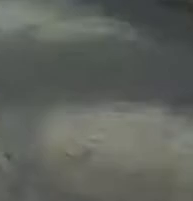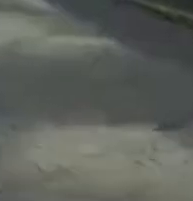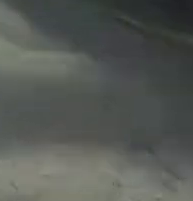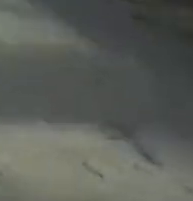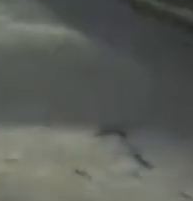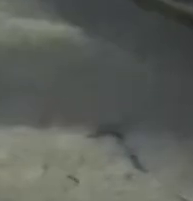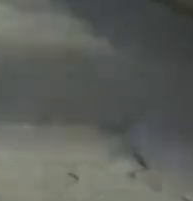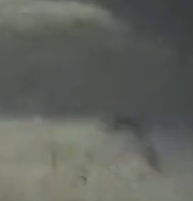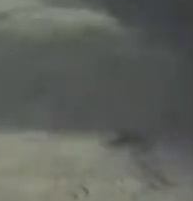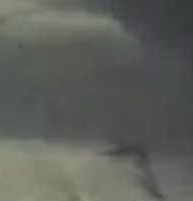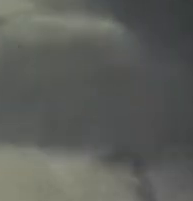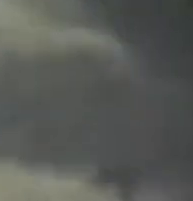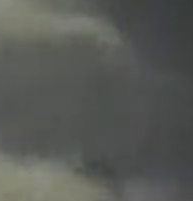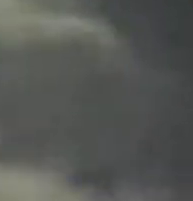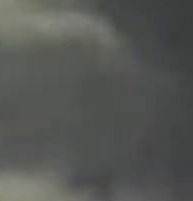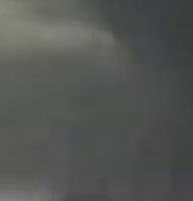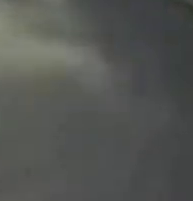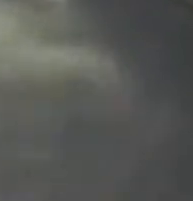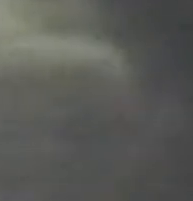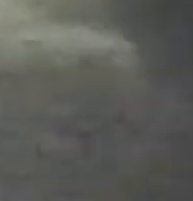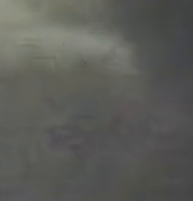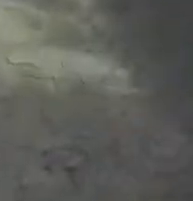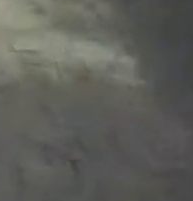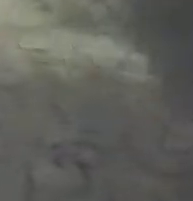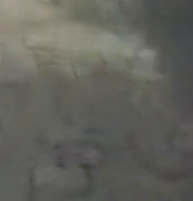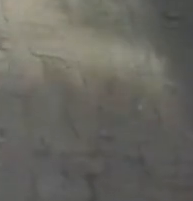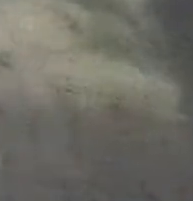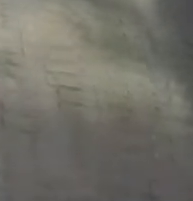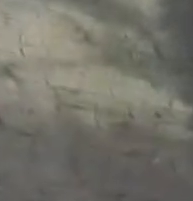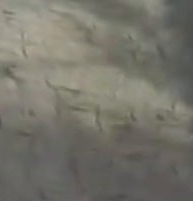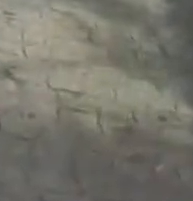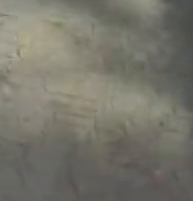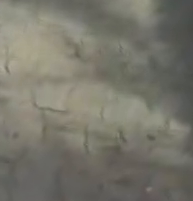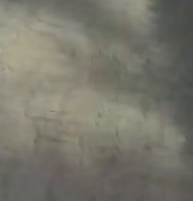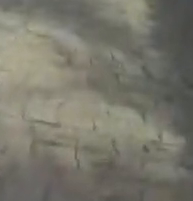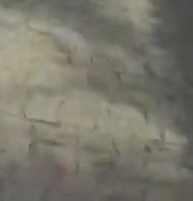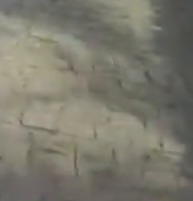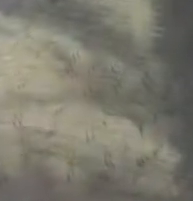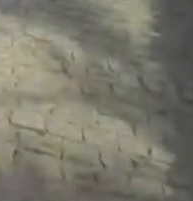pra frente. É assim que a gente faz o nosso mandato.